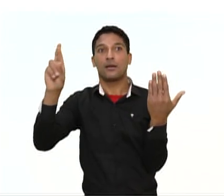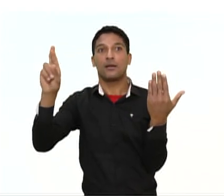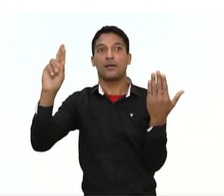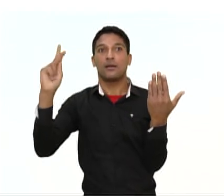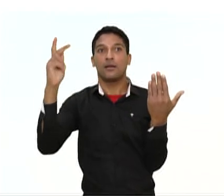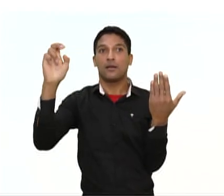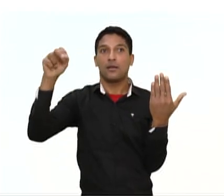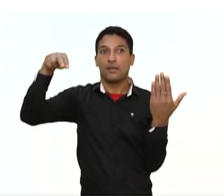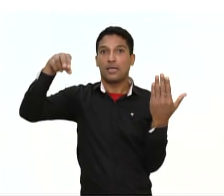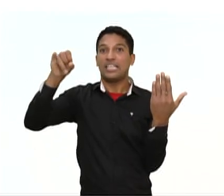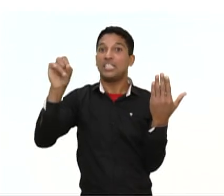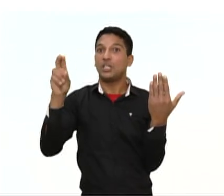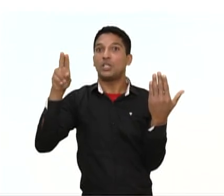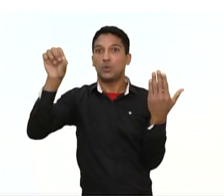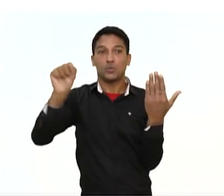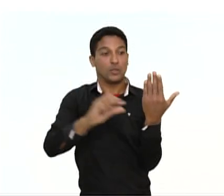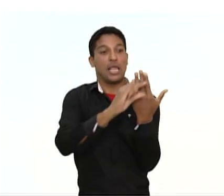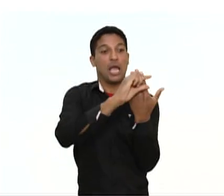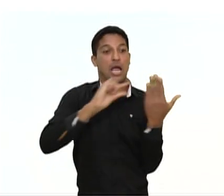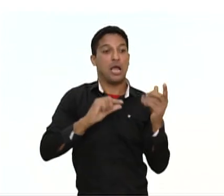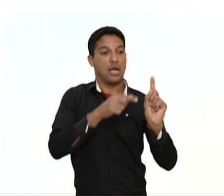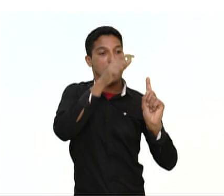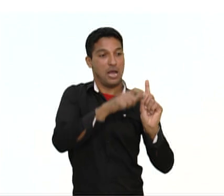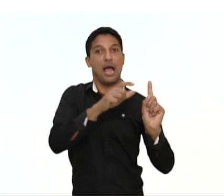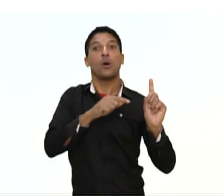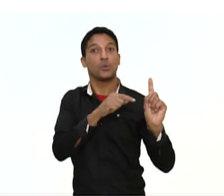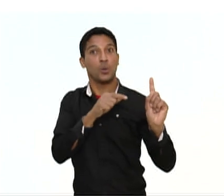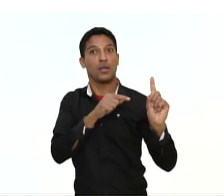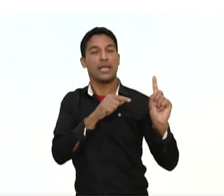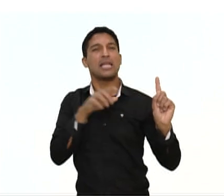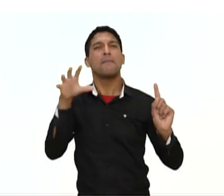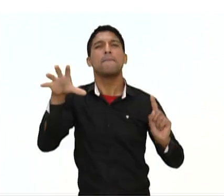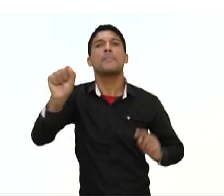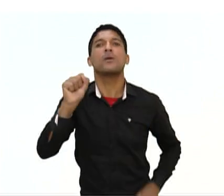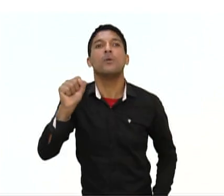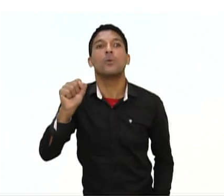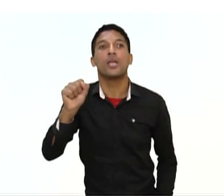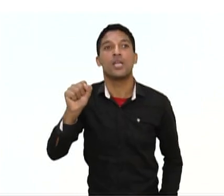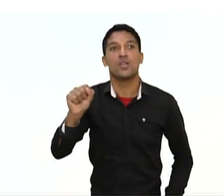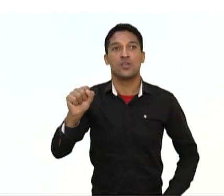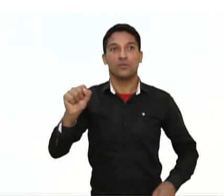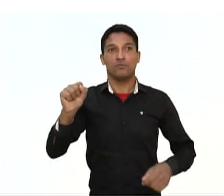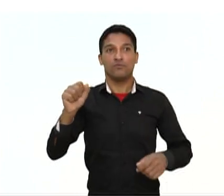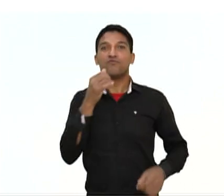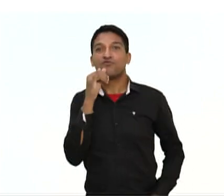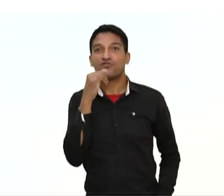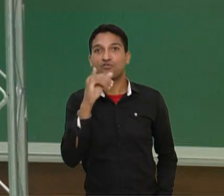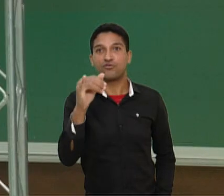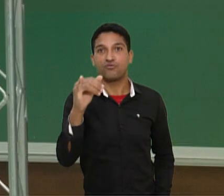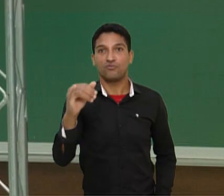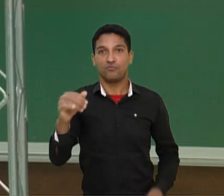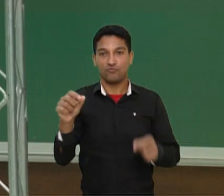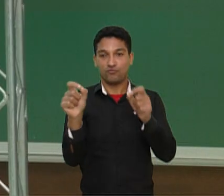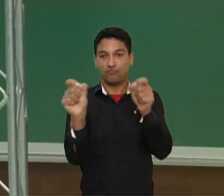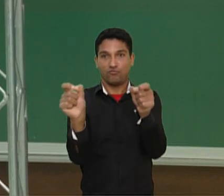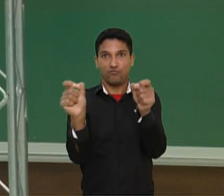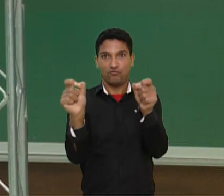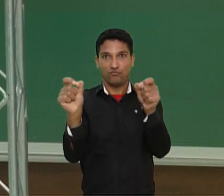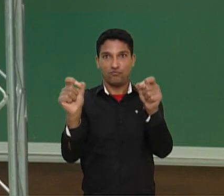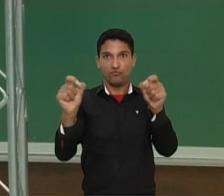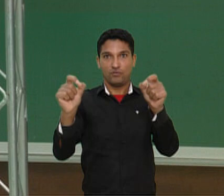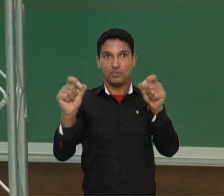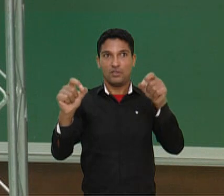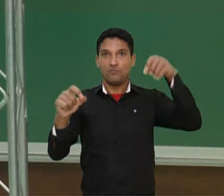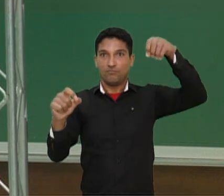Arrhenius, tá? Bom, o cara pegou um dispositivo para mostrar que está havendo a passagem de corrente elétrica, né,